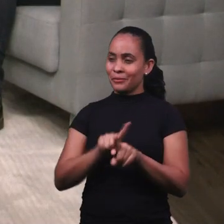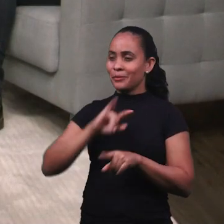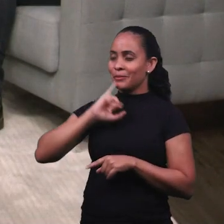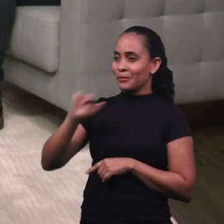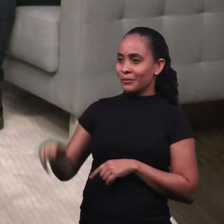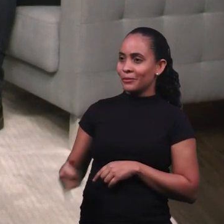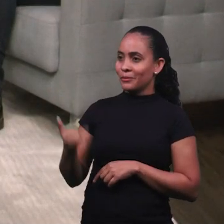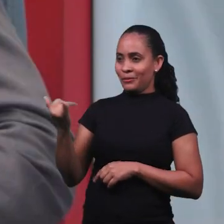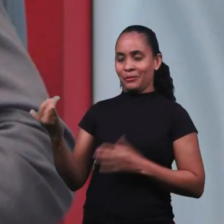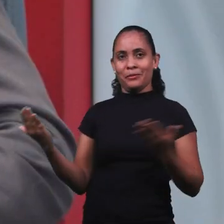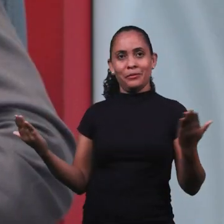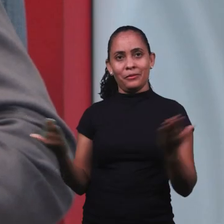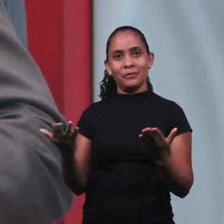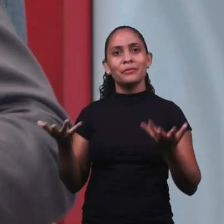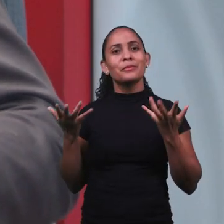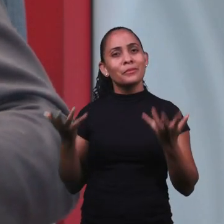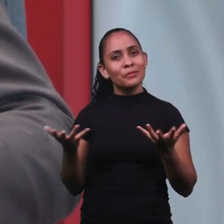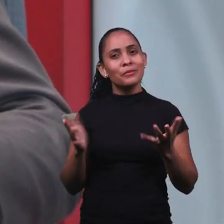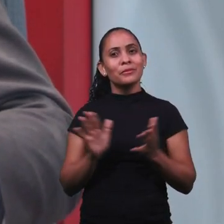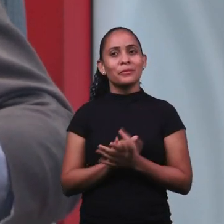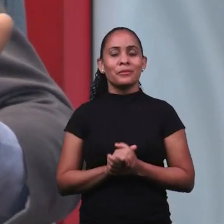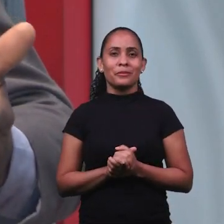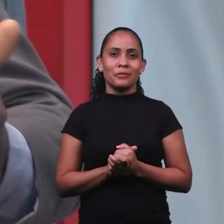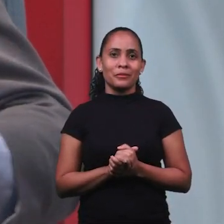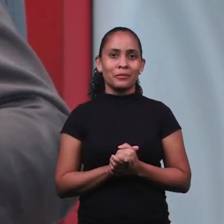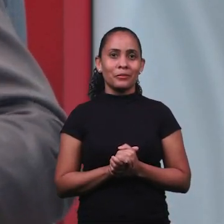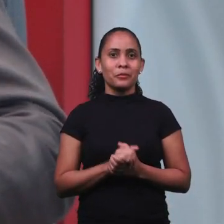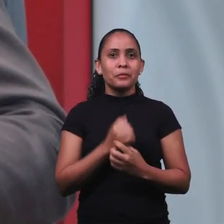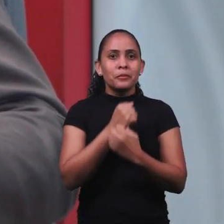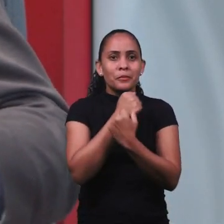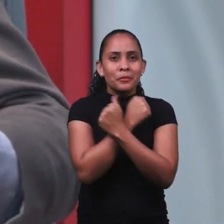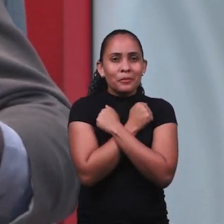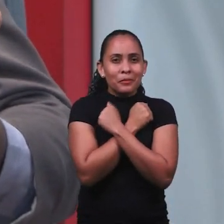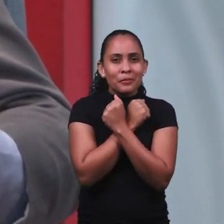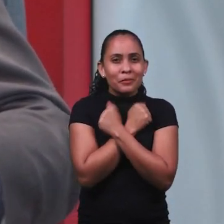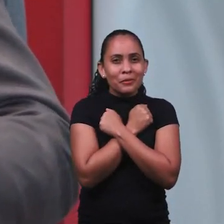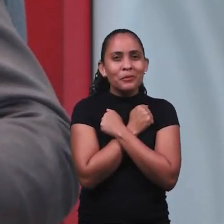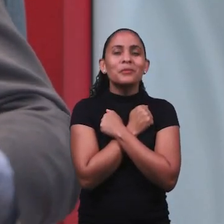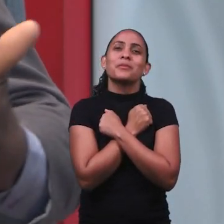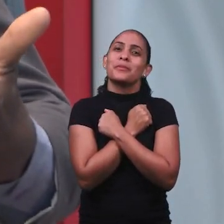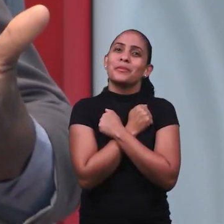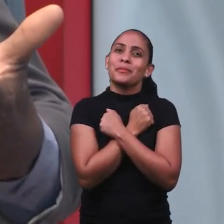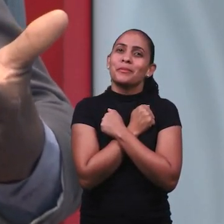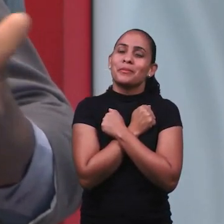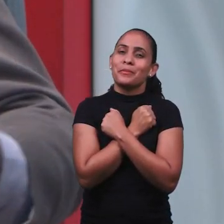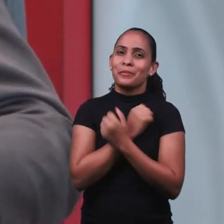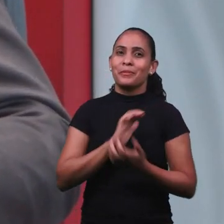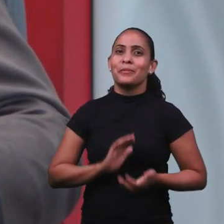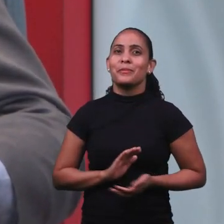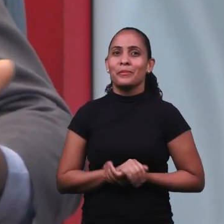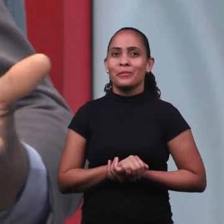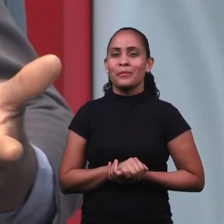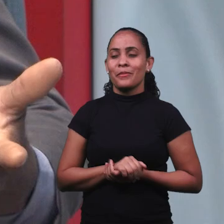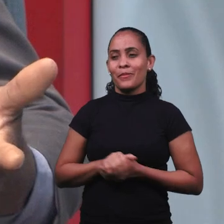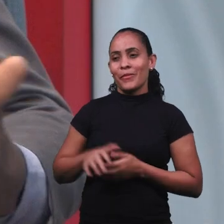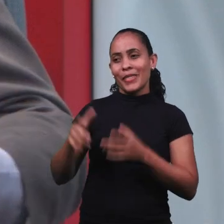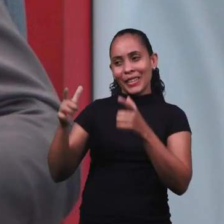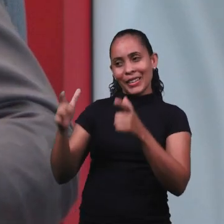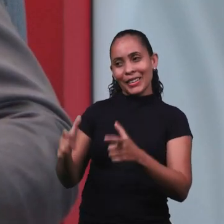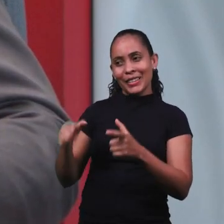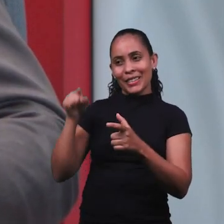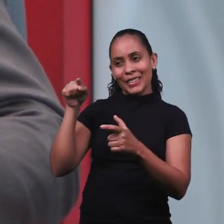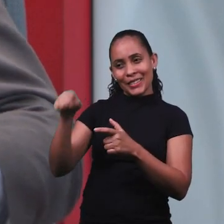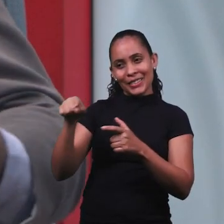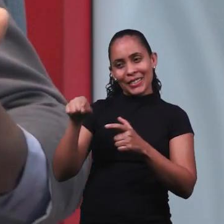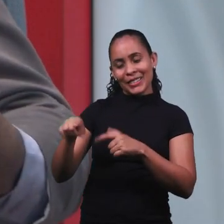pastor Abel, essa oportunidade. Eu queria aqui até mesmo mandar um abraço para esses nossos irmãos idosos de Ponte